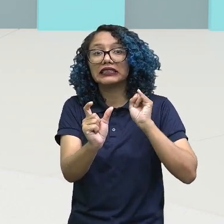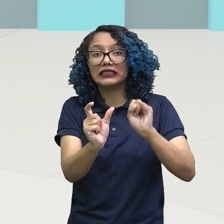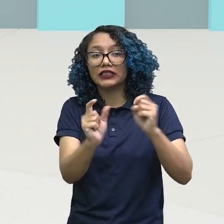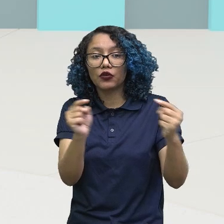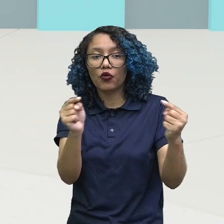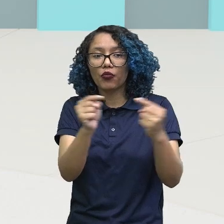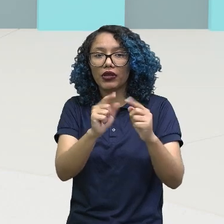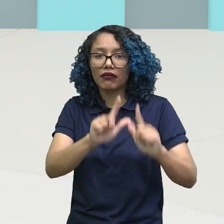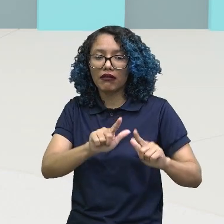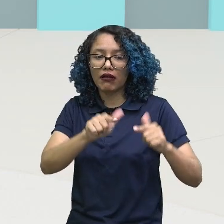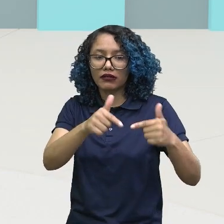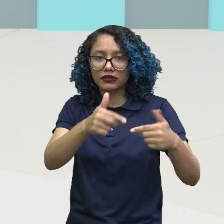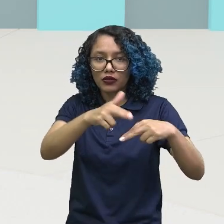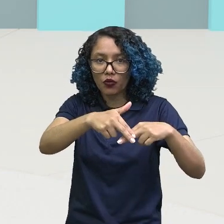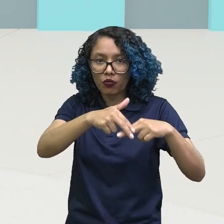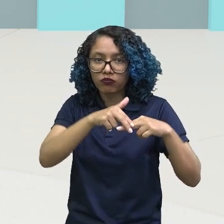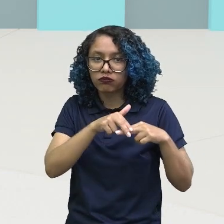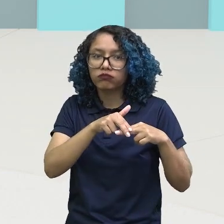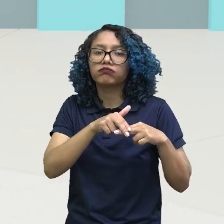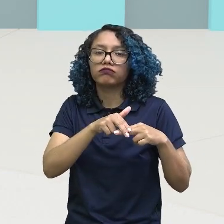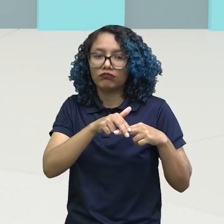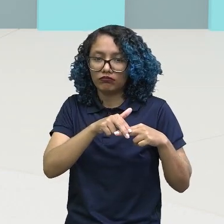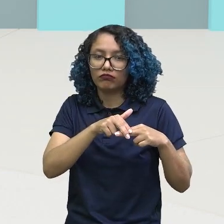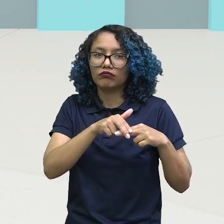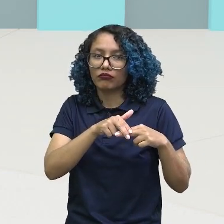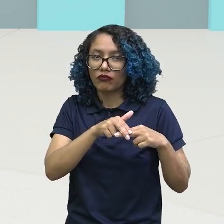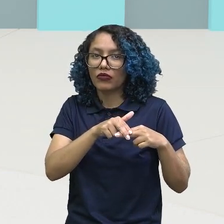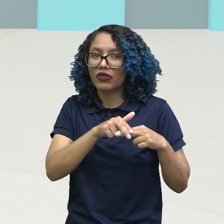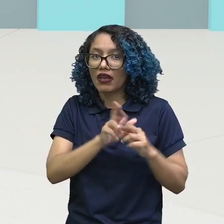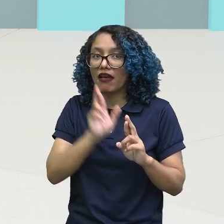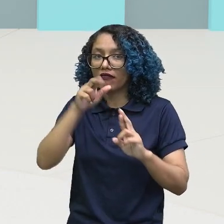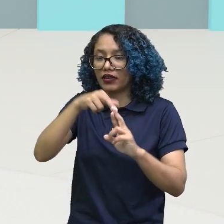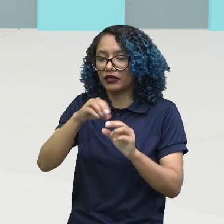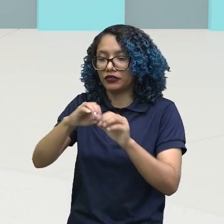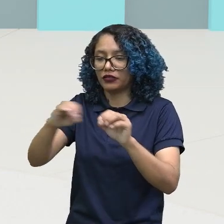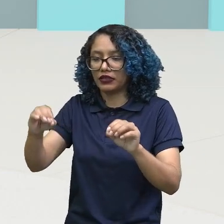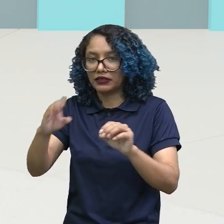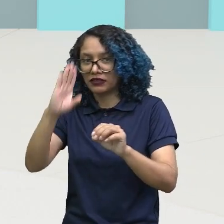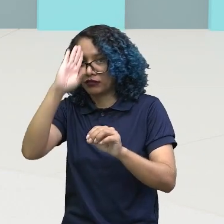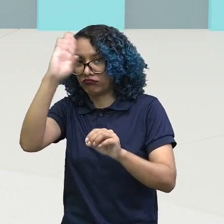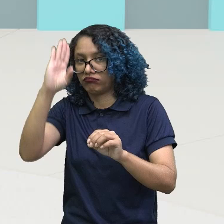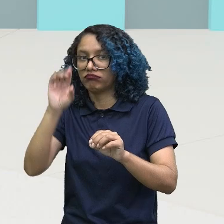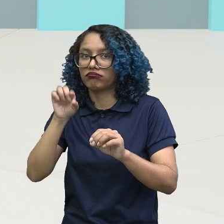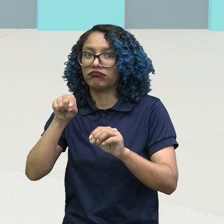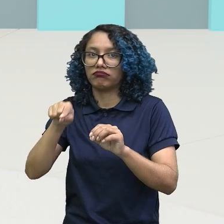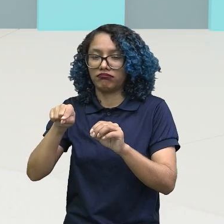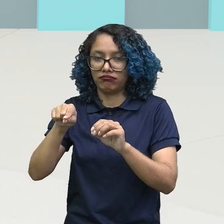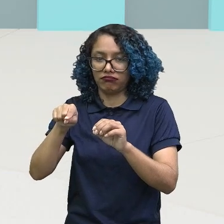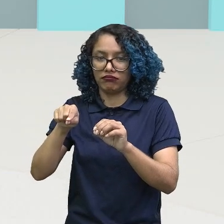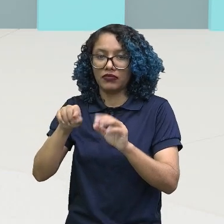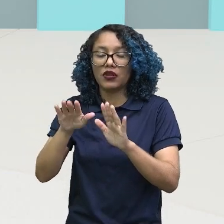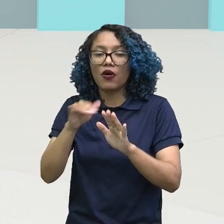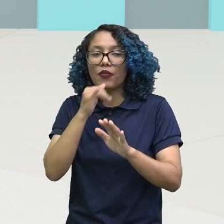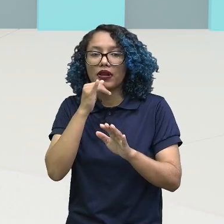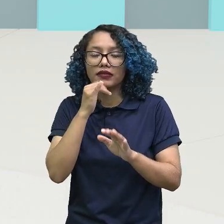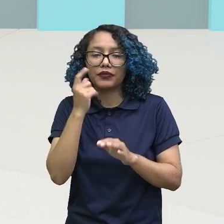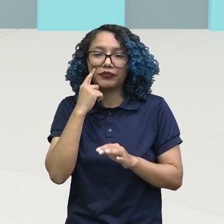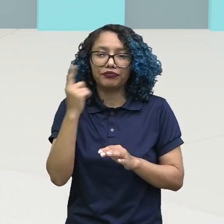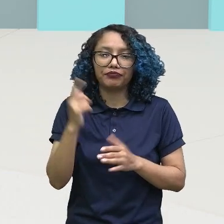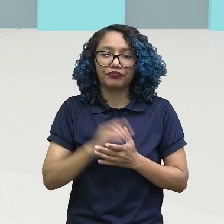causa, né, em relação à oração principal. Então, vejam bem, olha, não compareceu ao